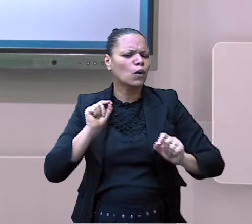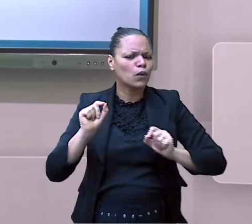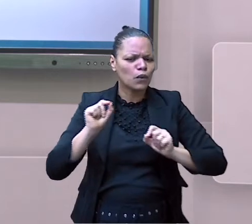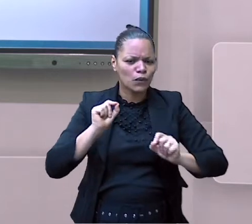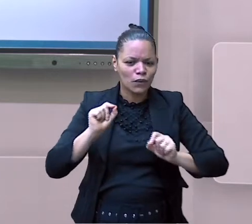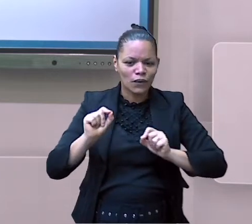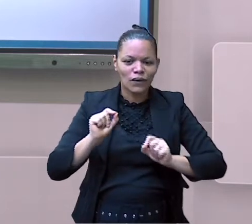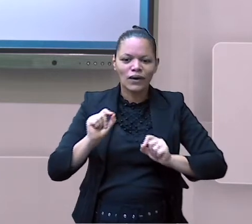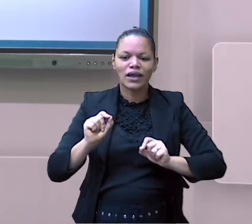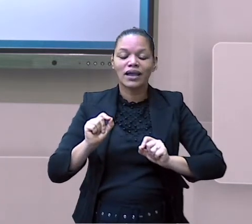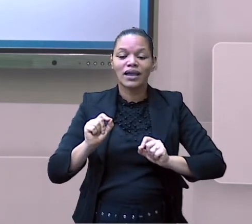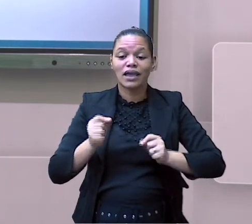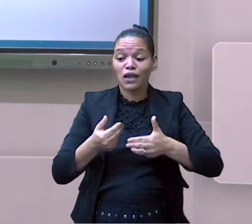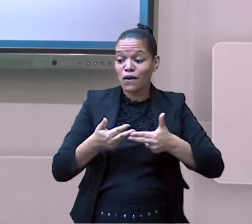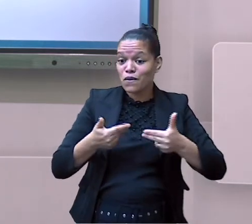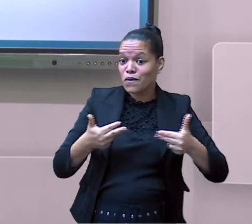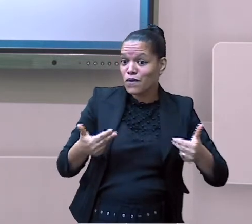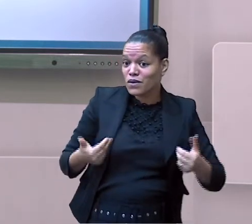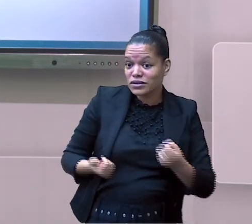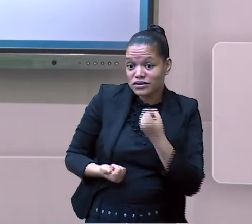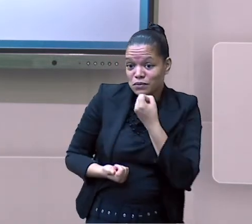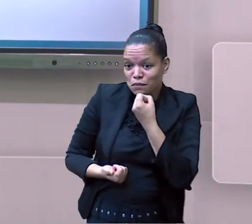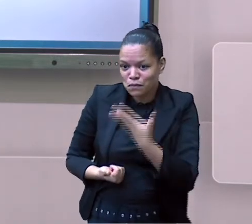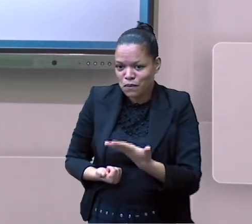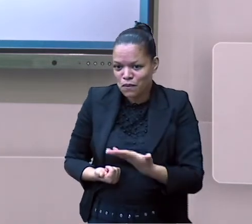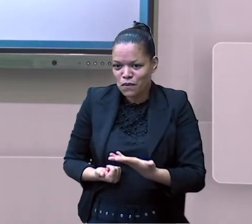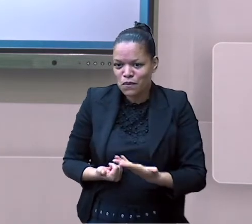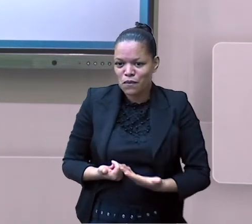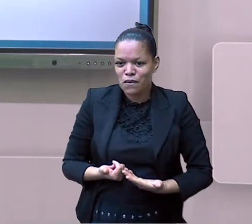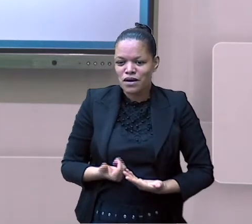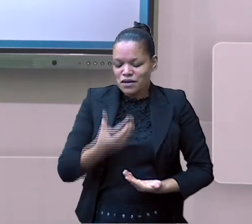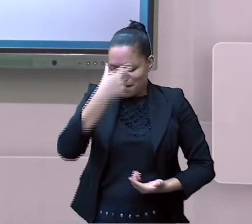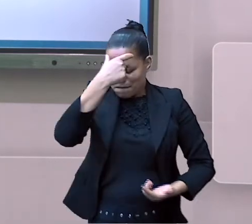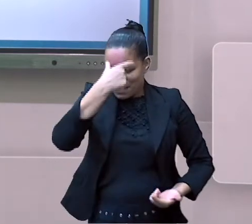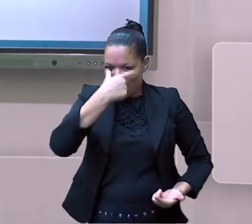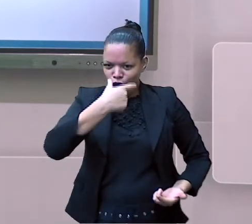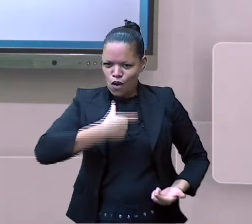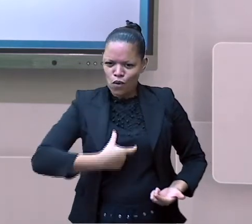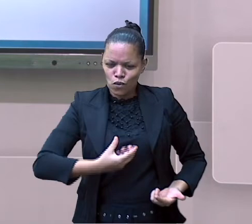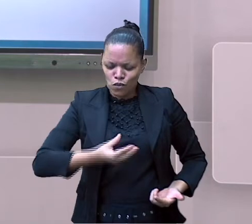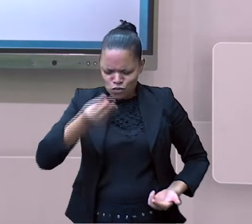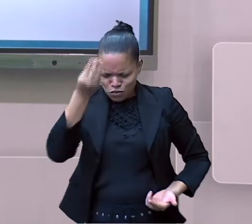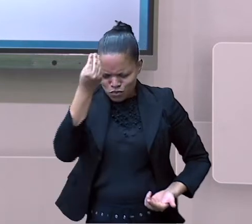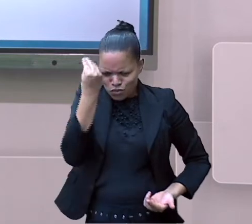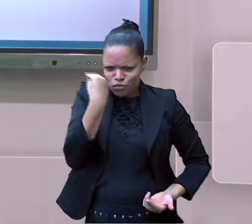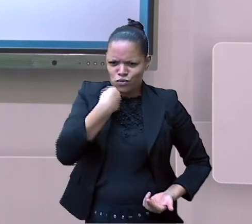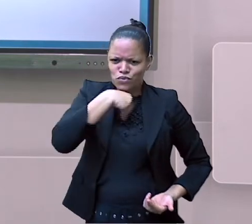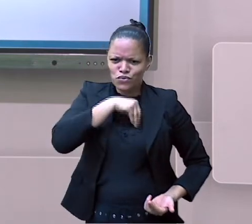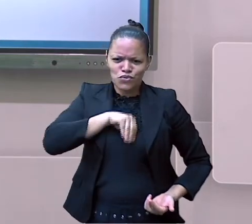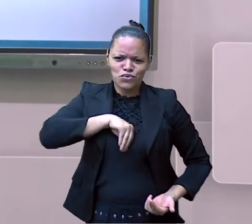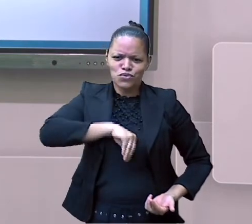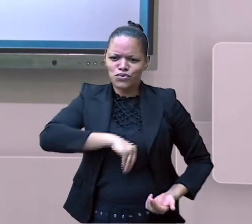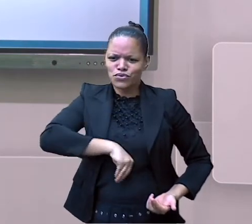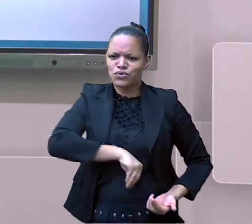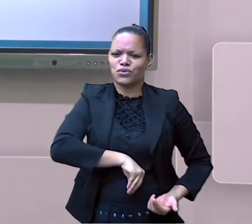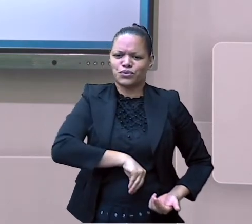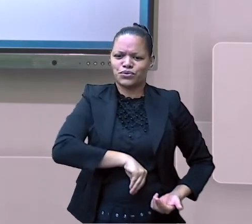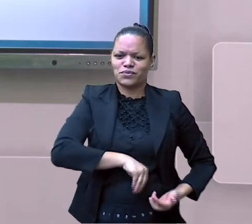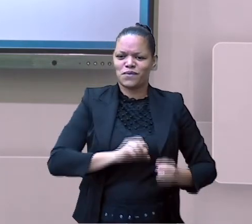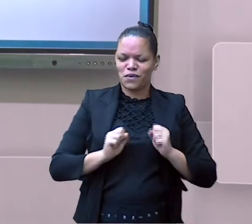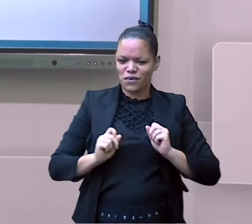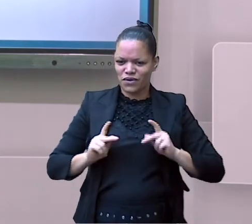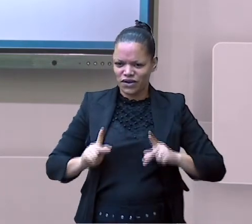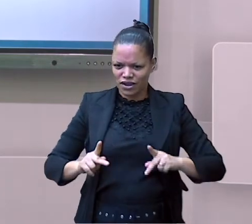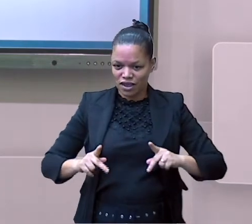resultado positivo para o nosso organismo. Agora nós vamos conhecer a quantidade de fruta,